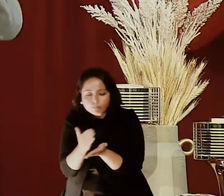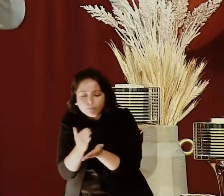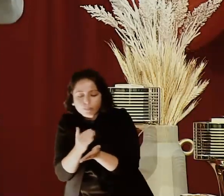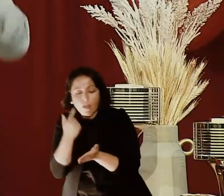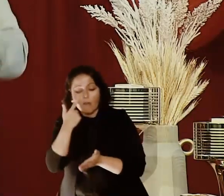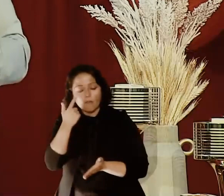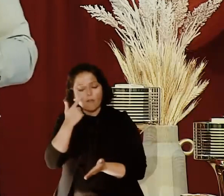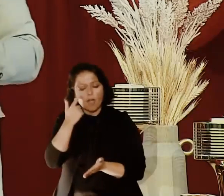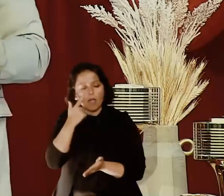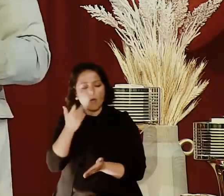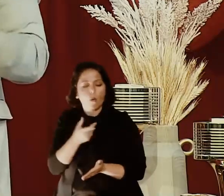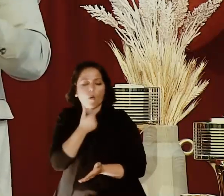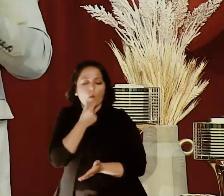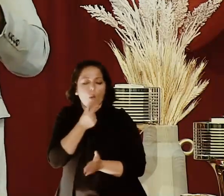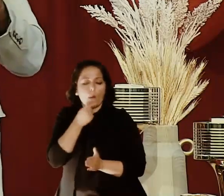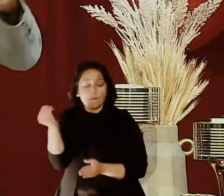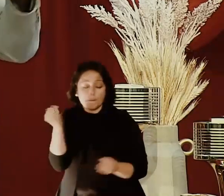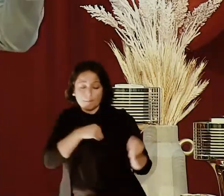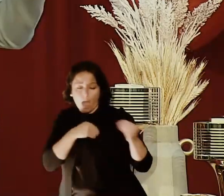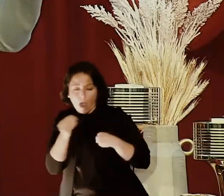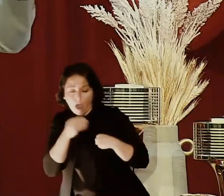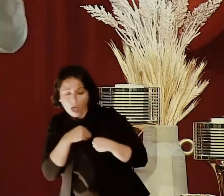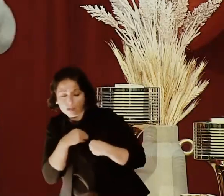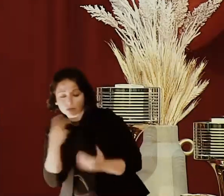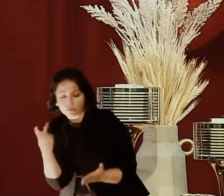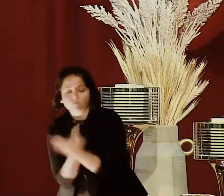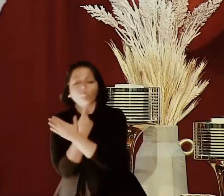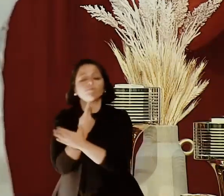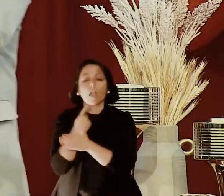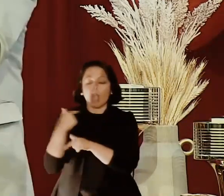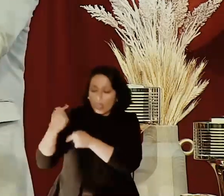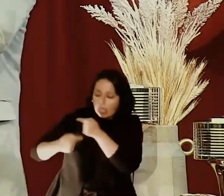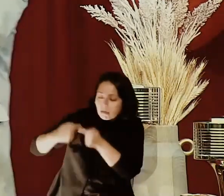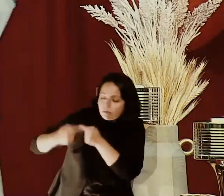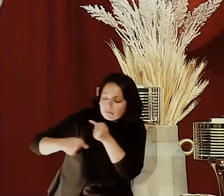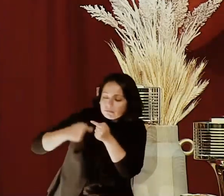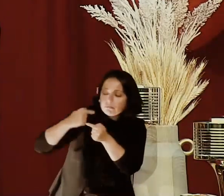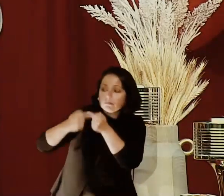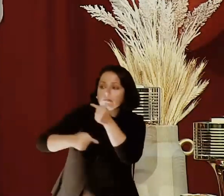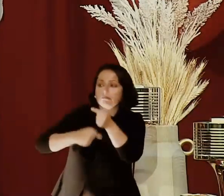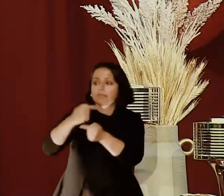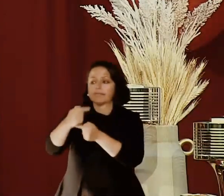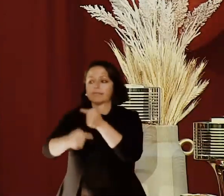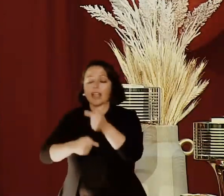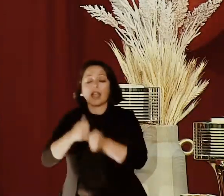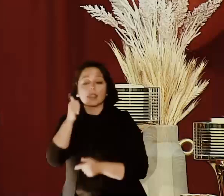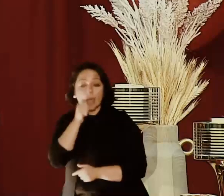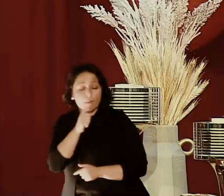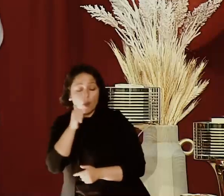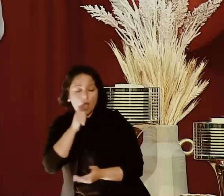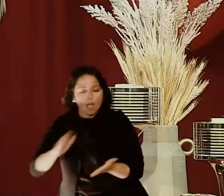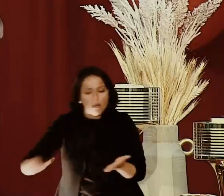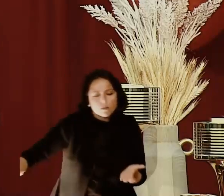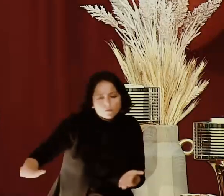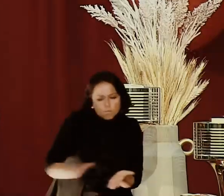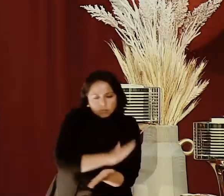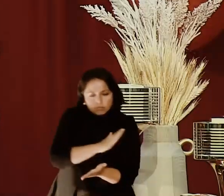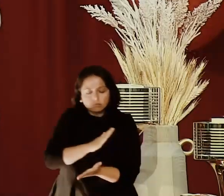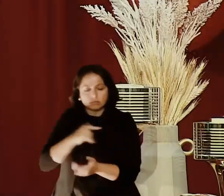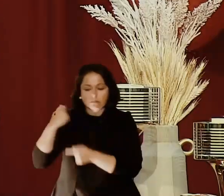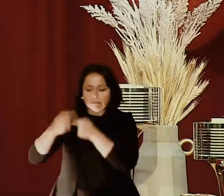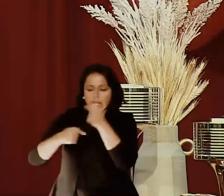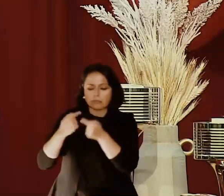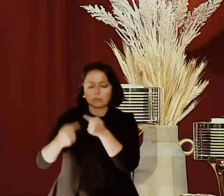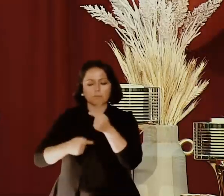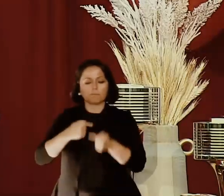queda do homem, uma promessa. A promessa de que o descendente da mulher esmagaria o descendente da serpente.